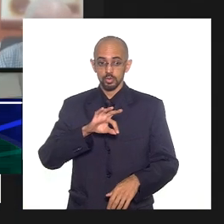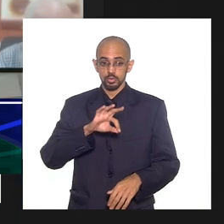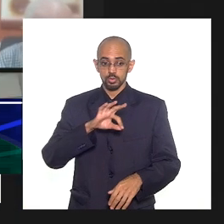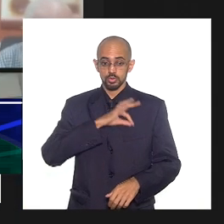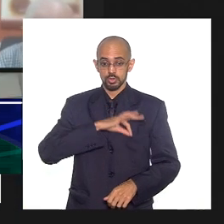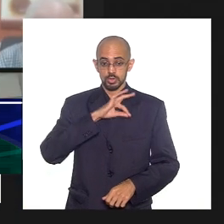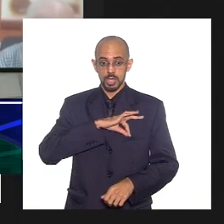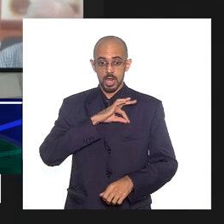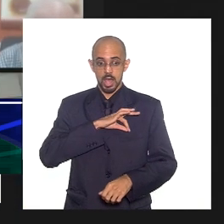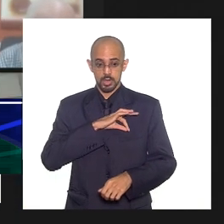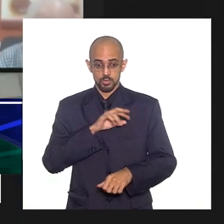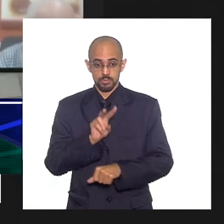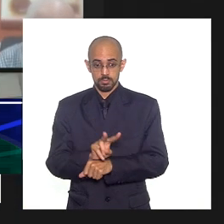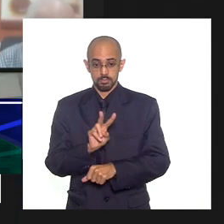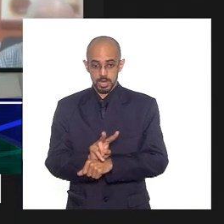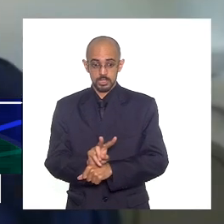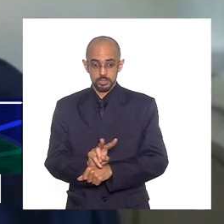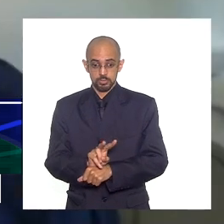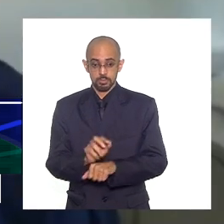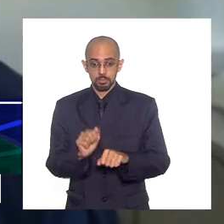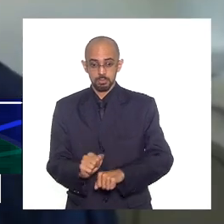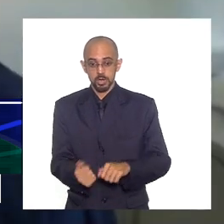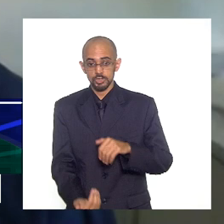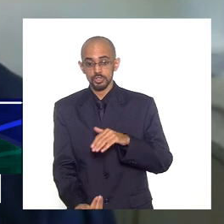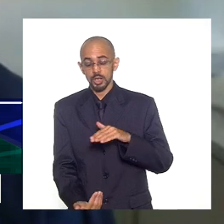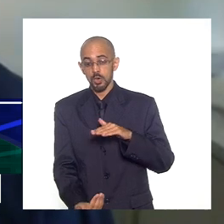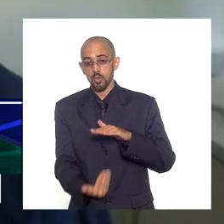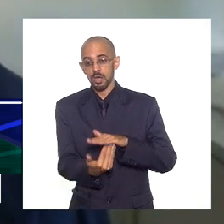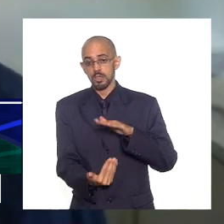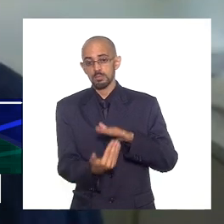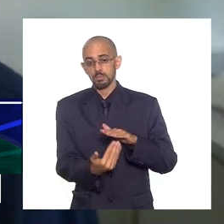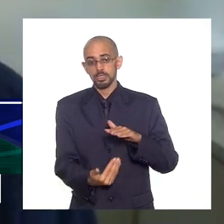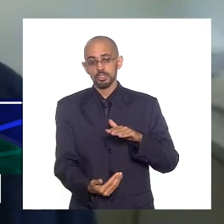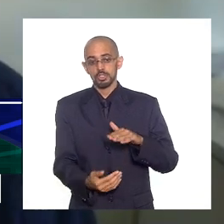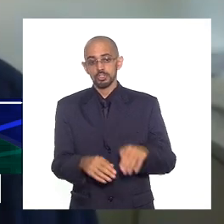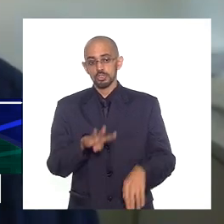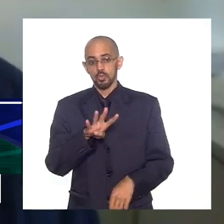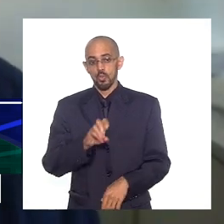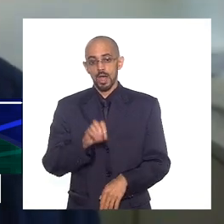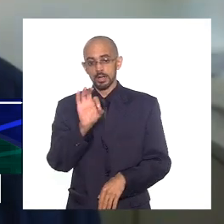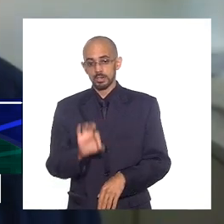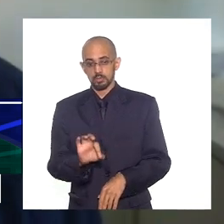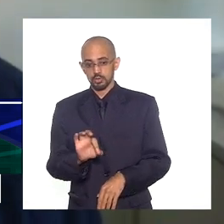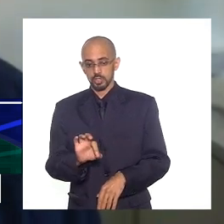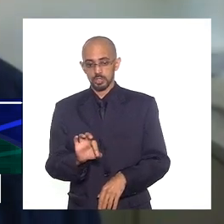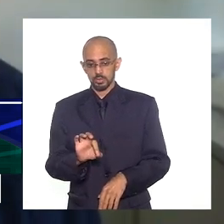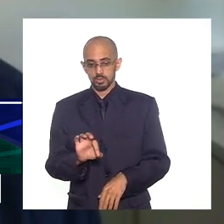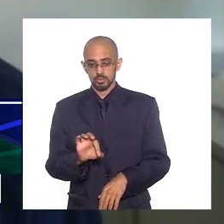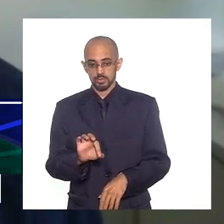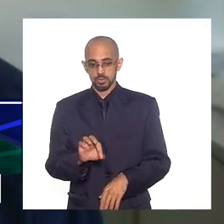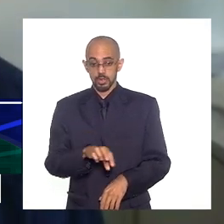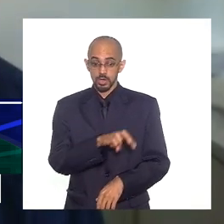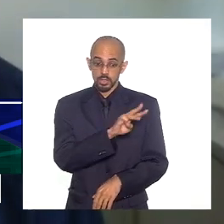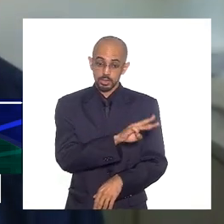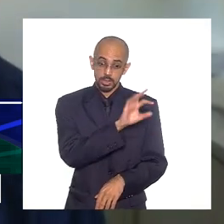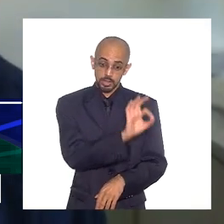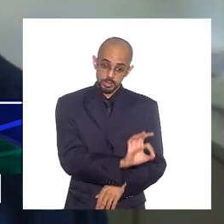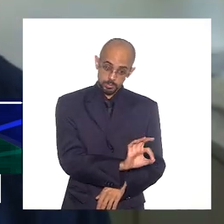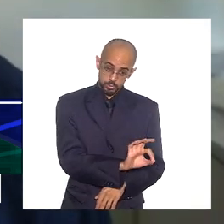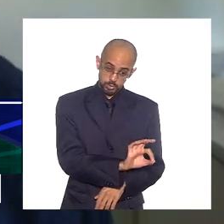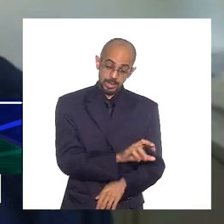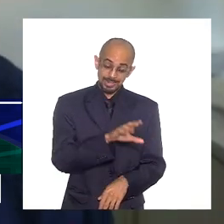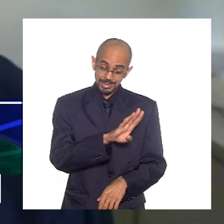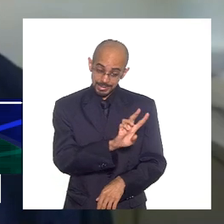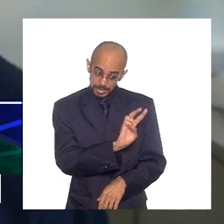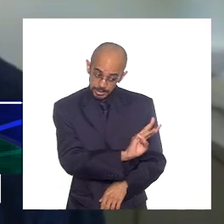poderão ter margem de 40%. 35% dos